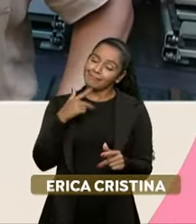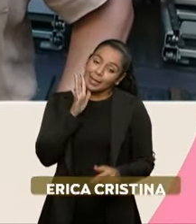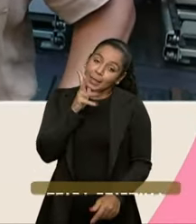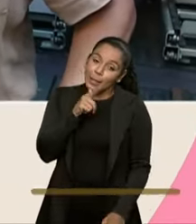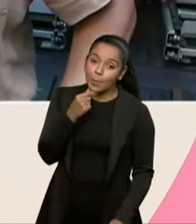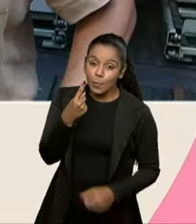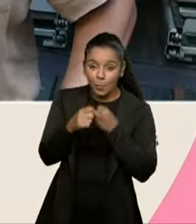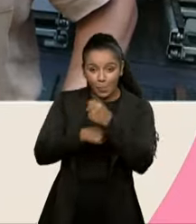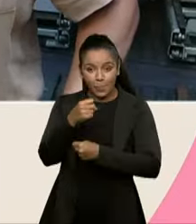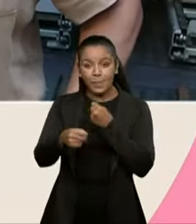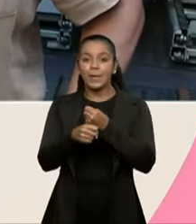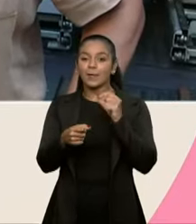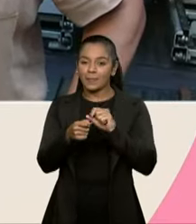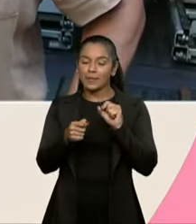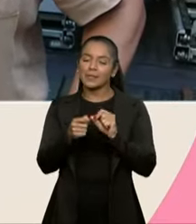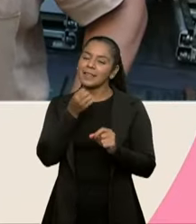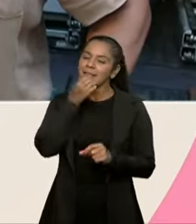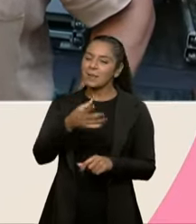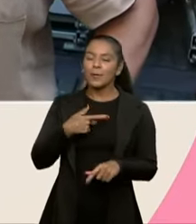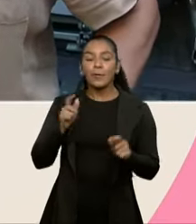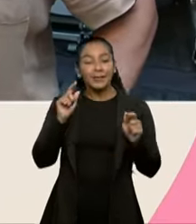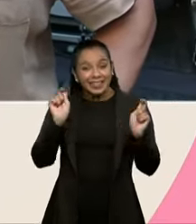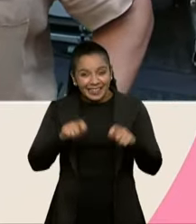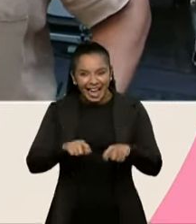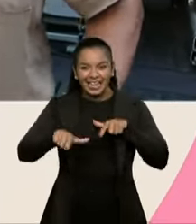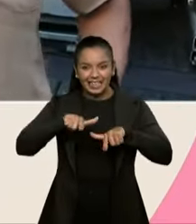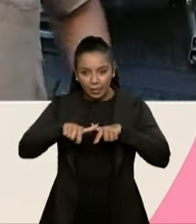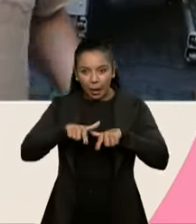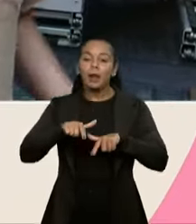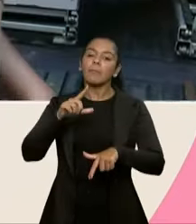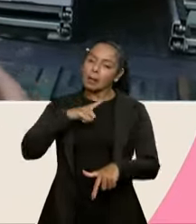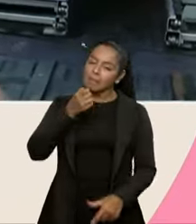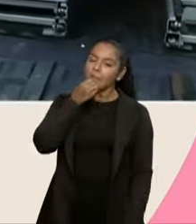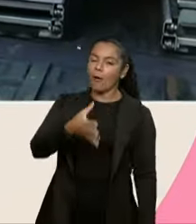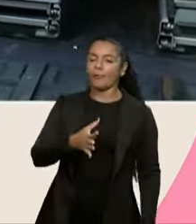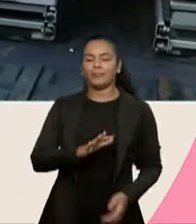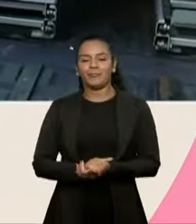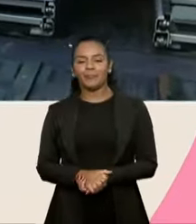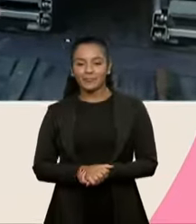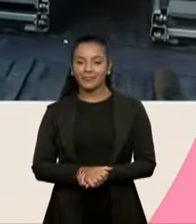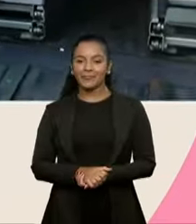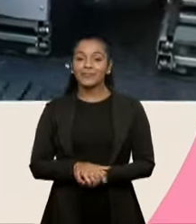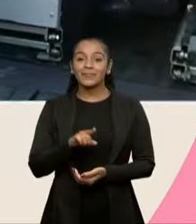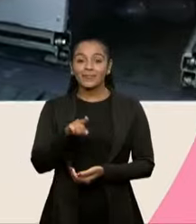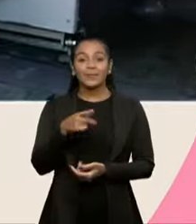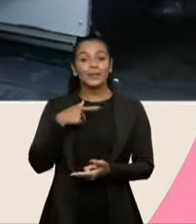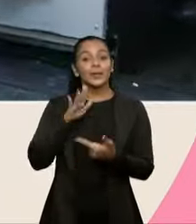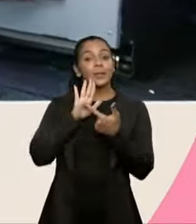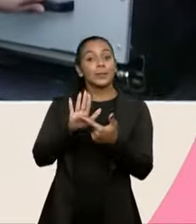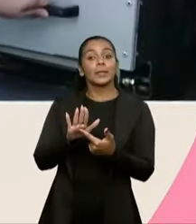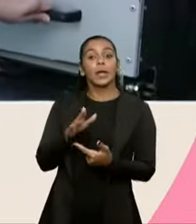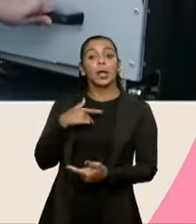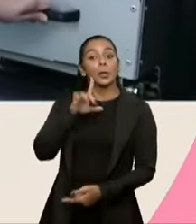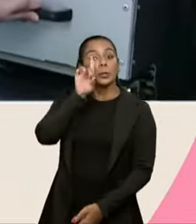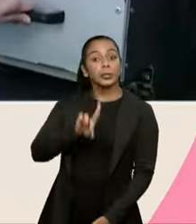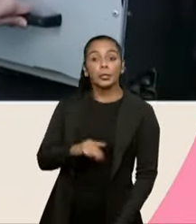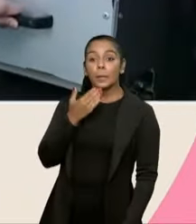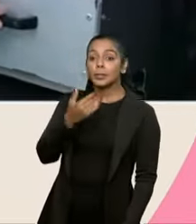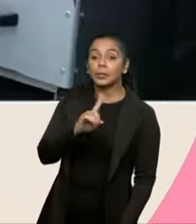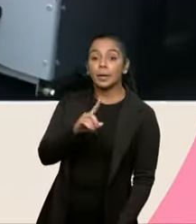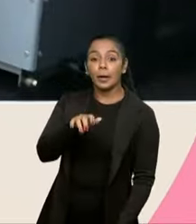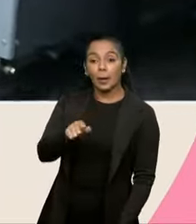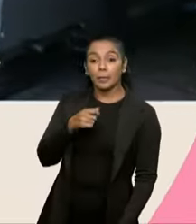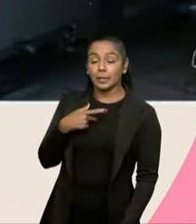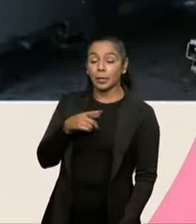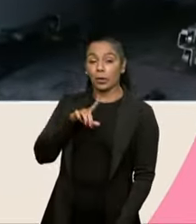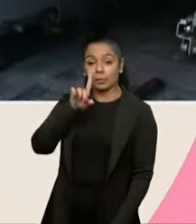isso, fazer que dá trabalho que é bom. É isso. Cissa, André, eu tô encantado. André, olha só, vamos mostrar aqui, André. O diretor pediu para não abrir aqui, para não fazer barulho. O diretor